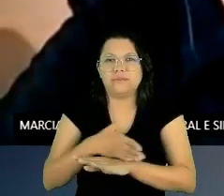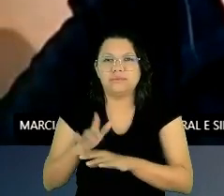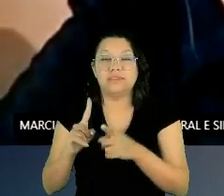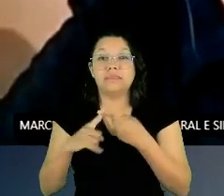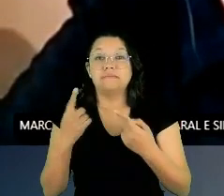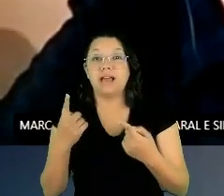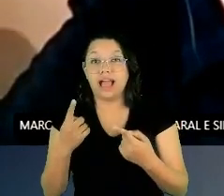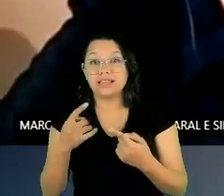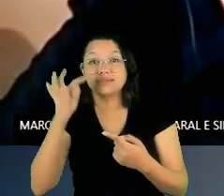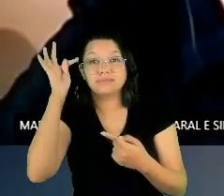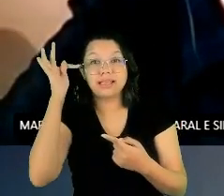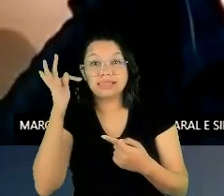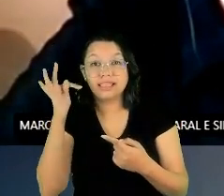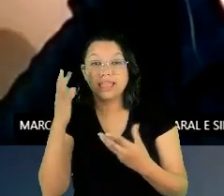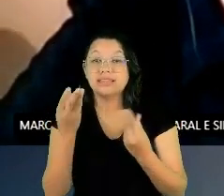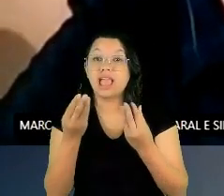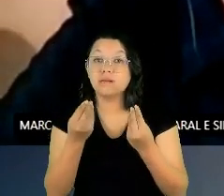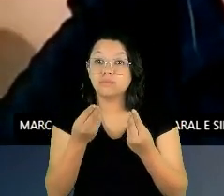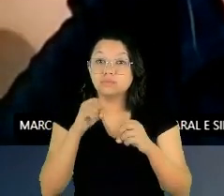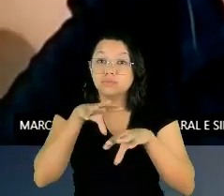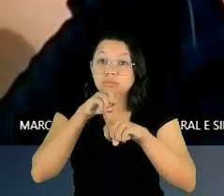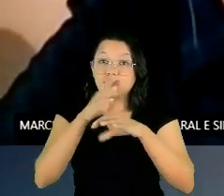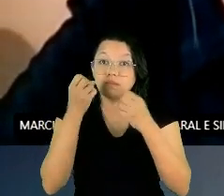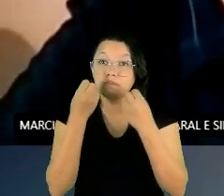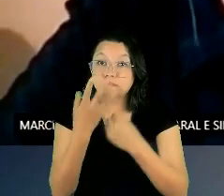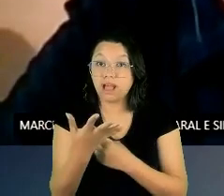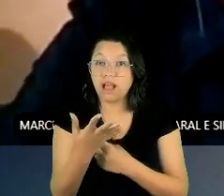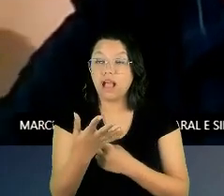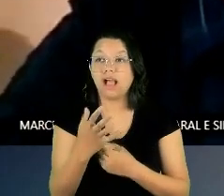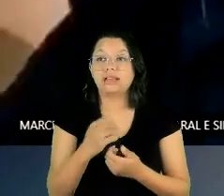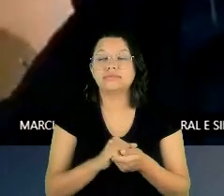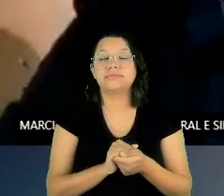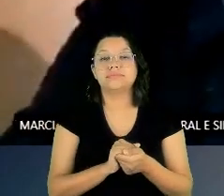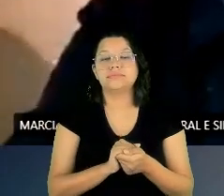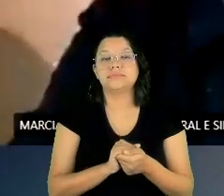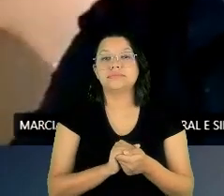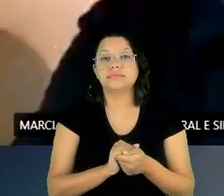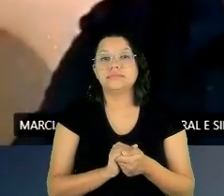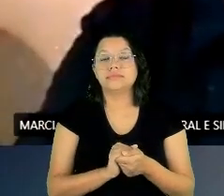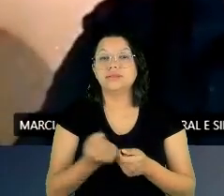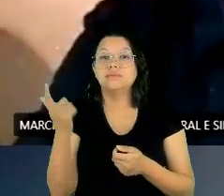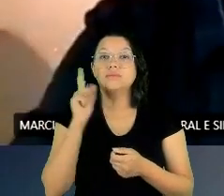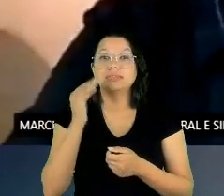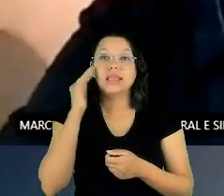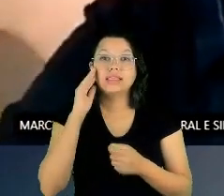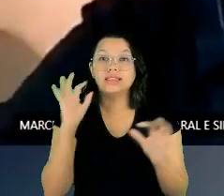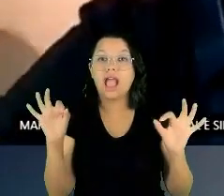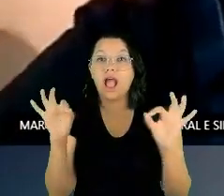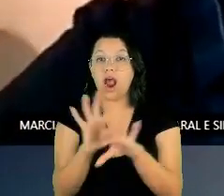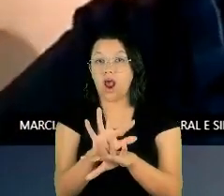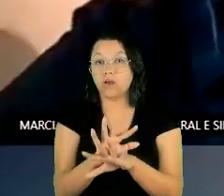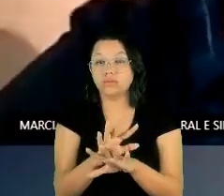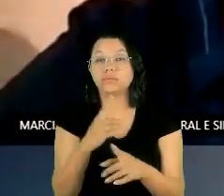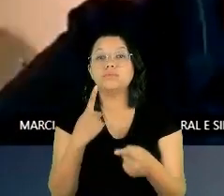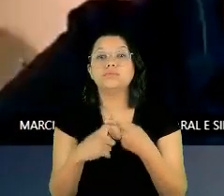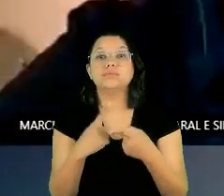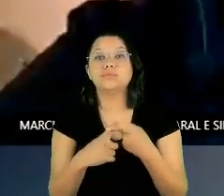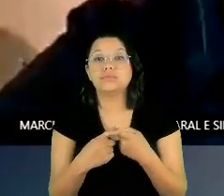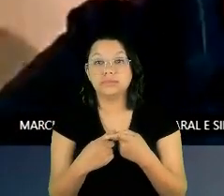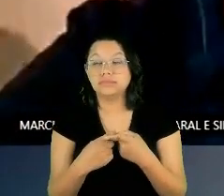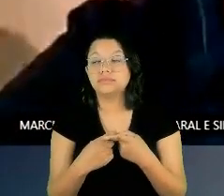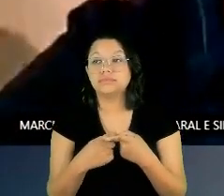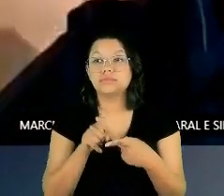acostumado. Mas como a tese é muito didática, eu consegui entender as conclusões e